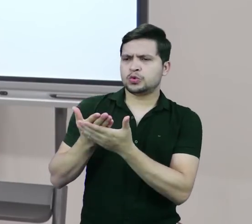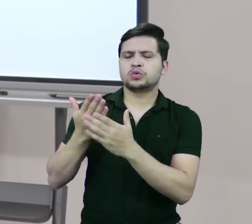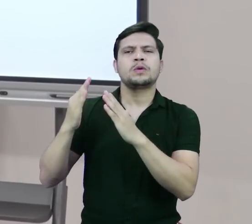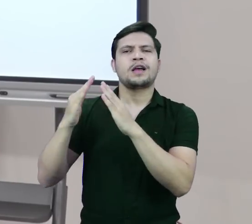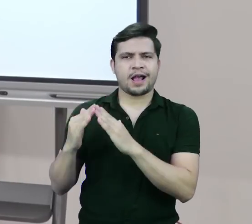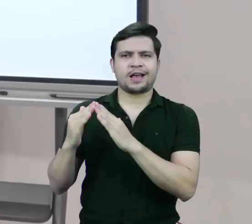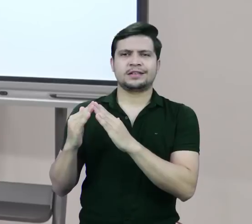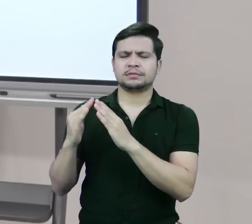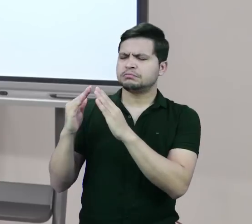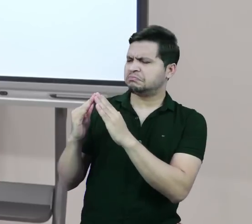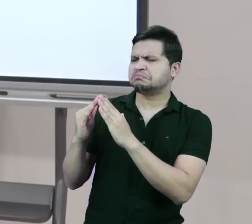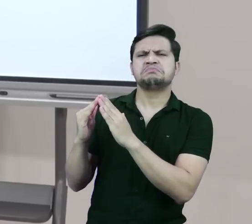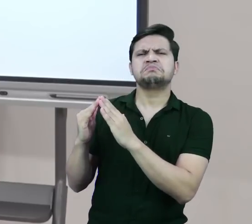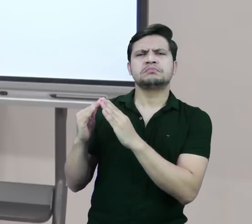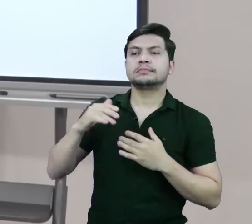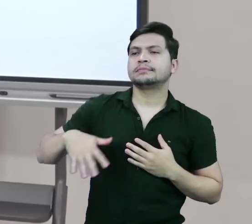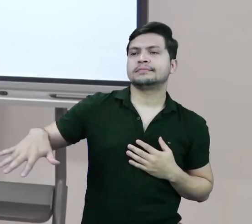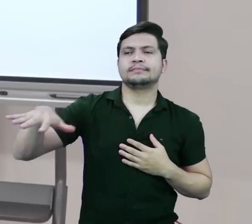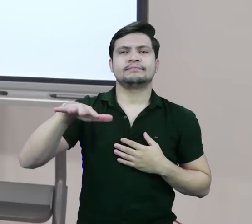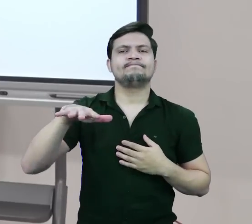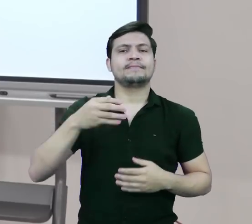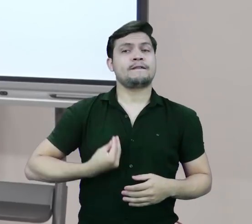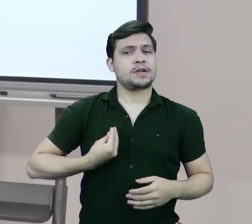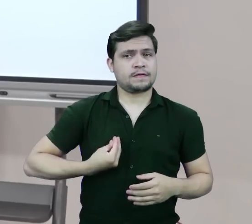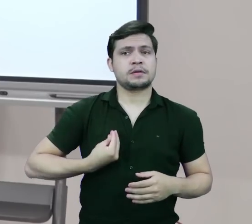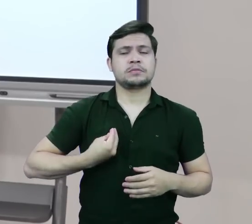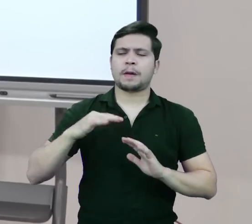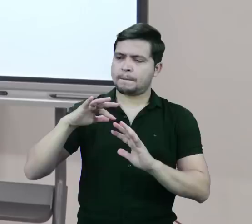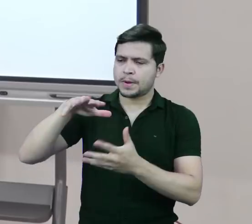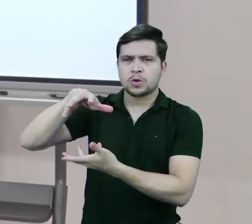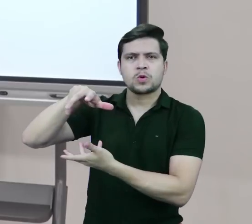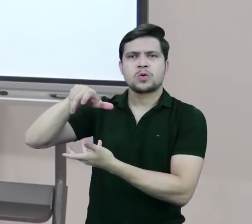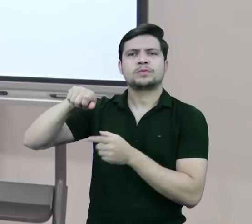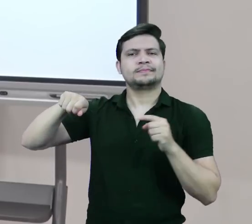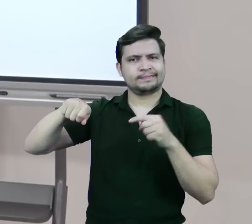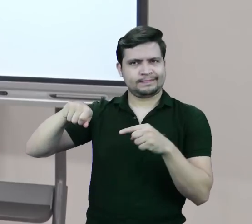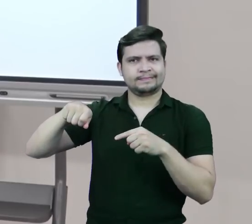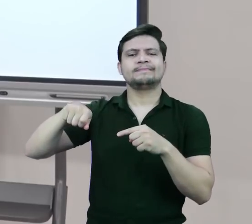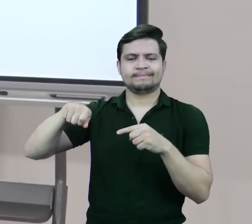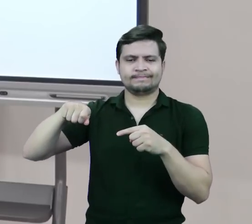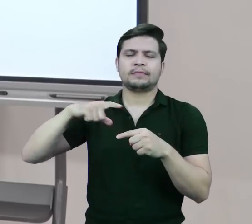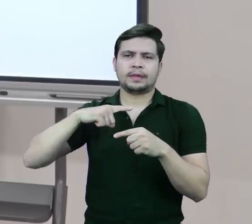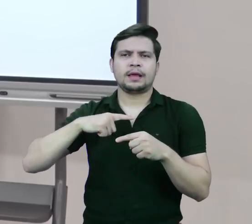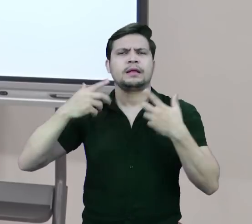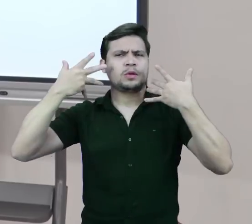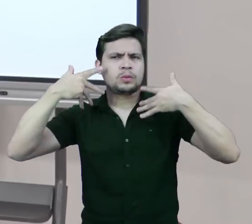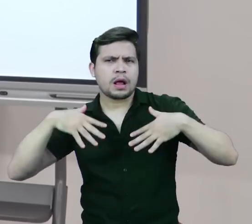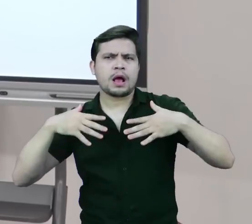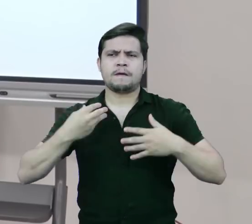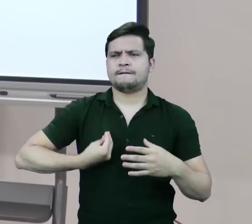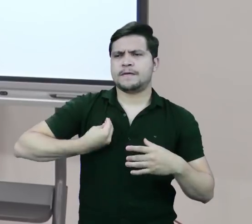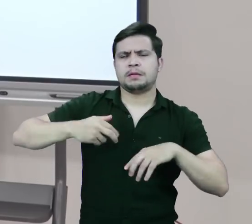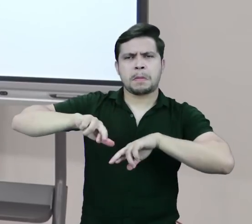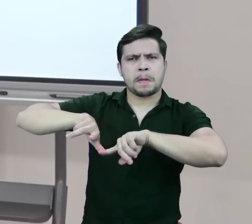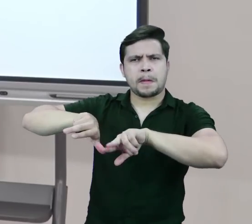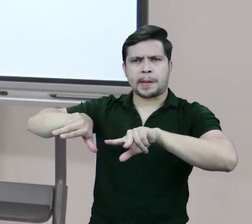estudo da casa, é o estudo da nossa casa, de onde vivemos, né? Nossa casa é o nosso planeta, o planeta Terra, com seus recursos naturais,